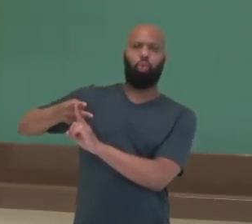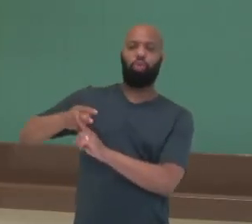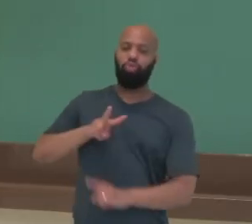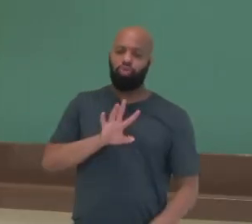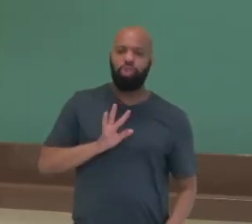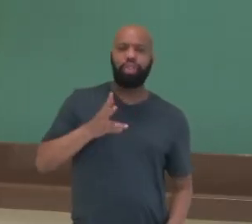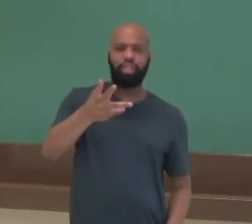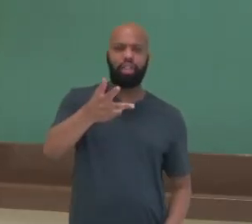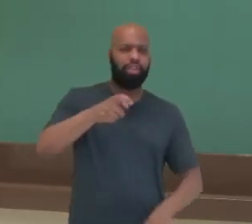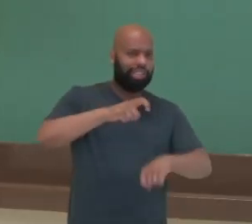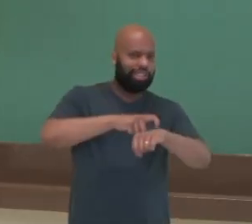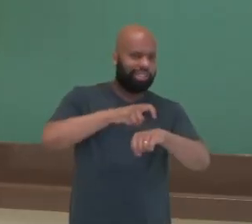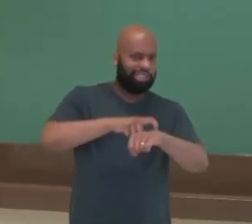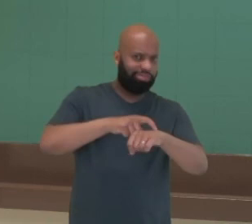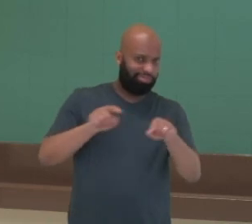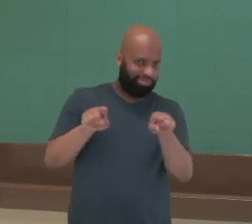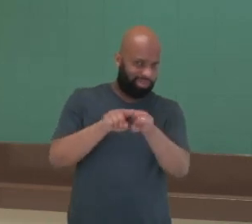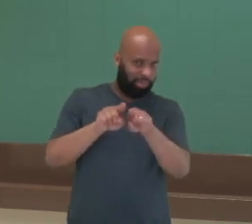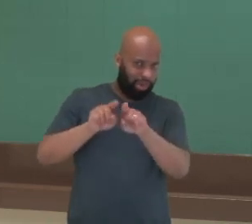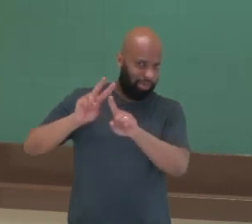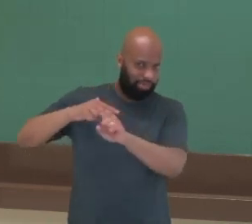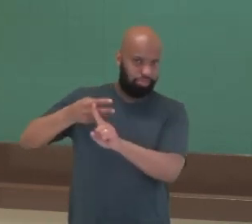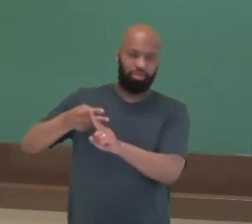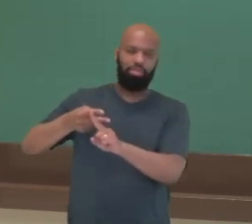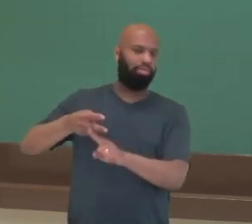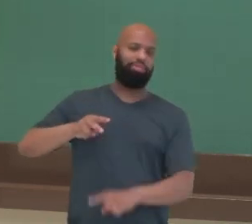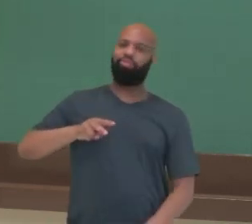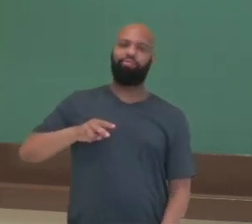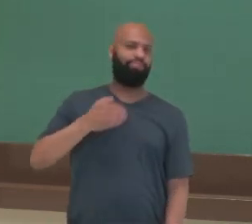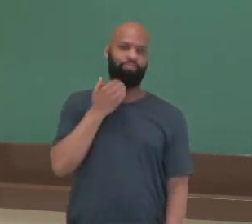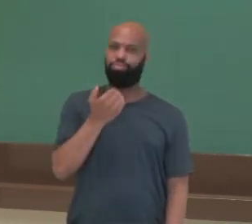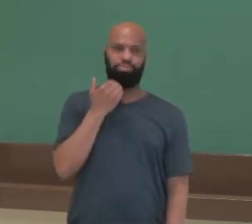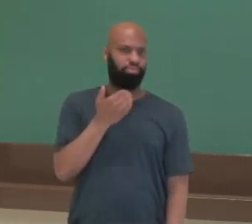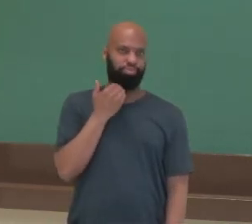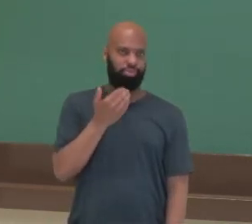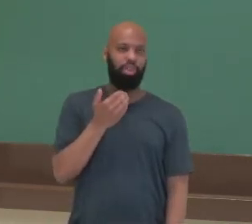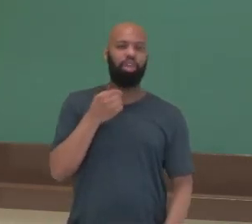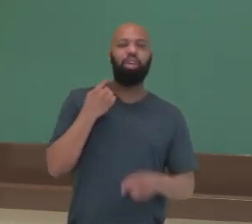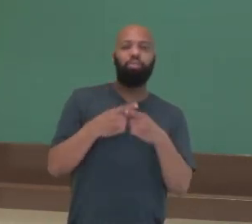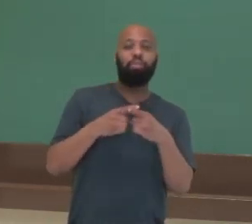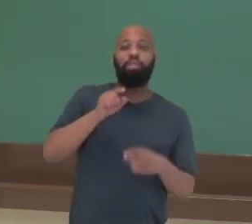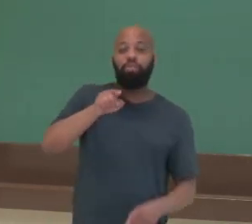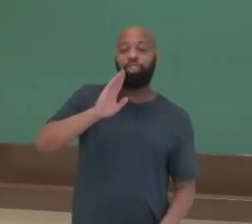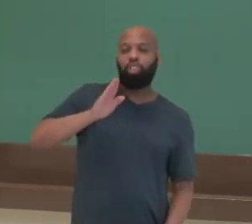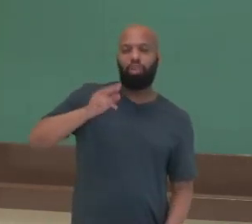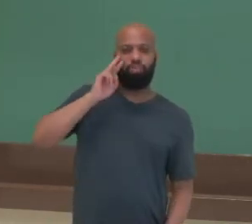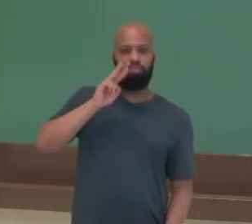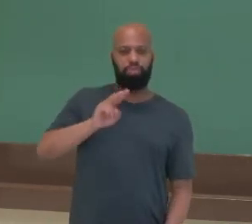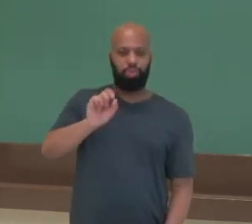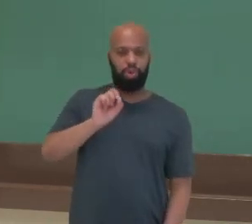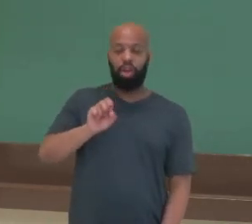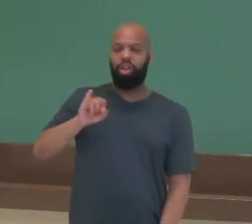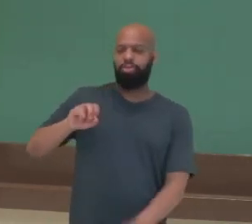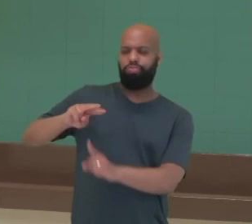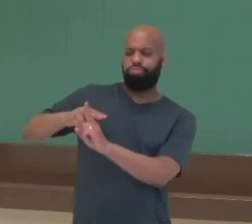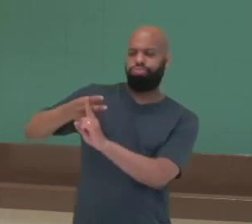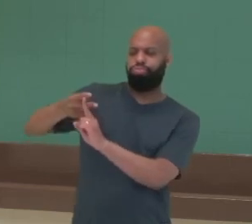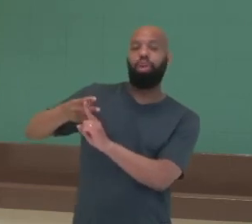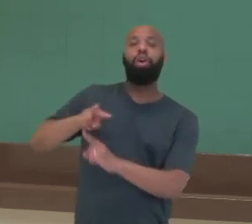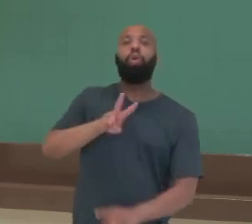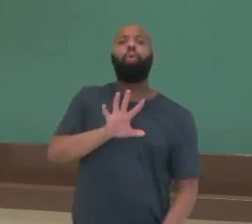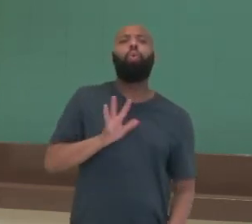o tempo também dobra? Não, né? Vocês viram aqui, ó, que se eu dobrar a velocidade, o que